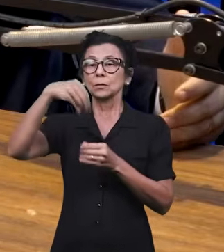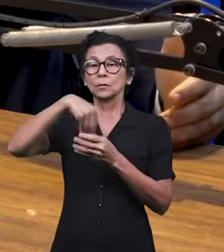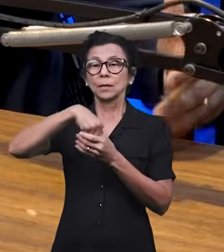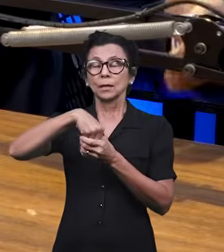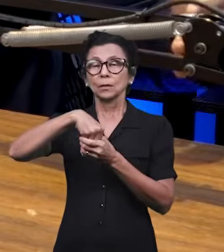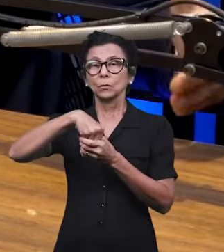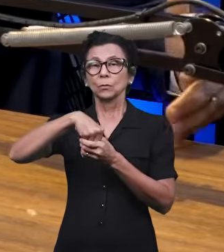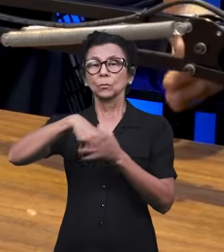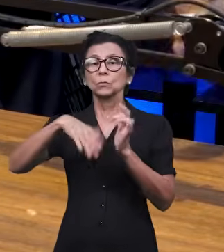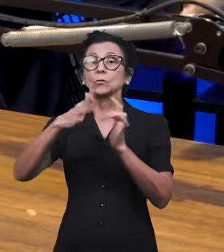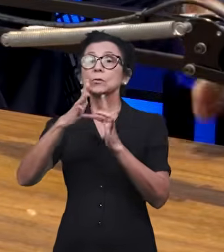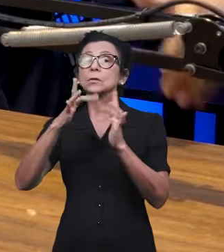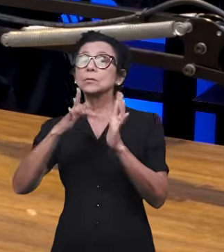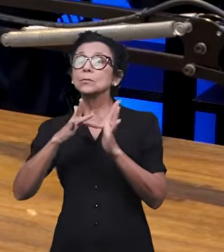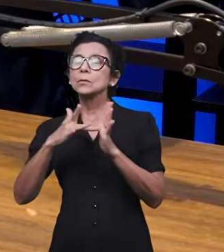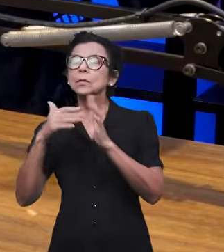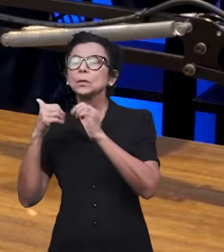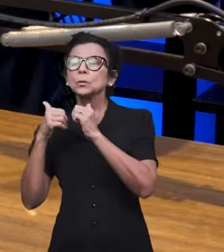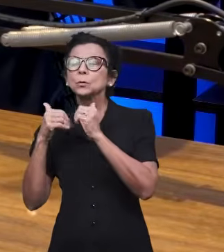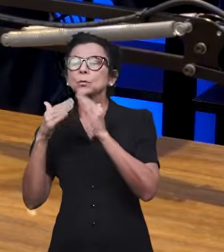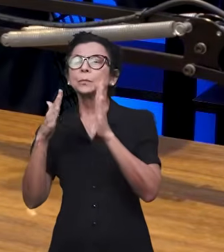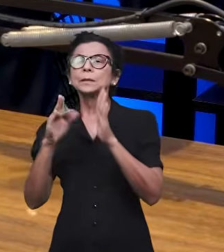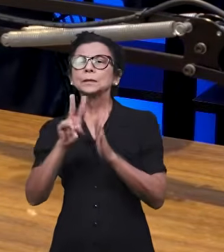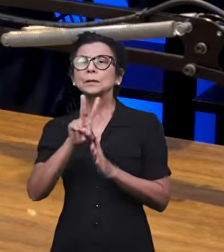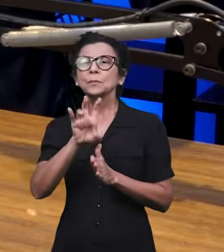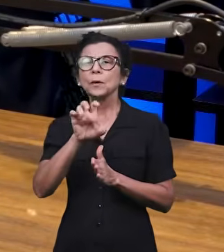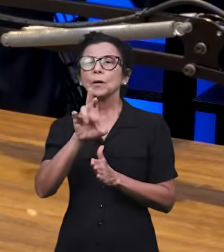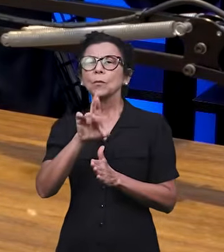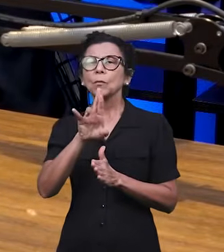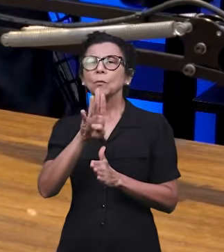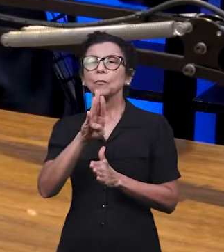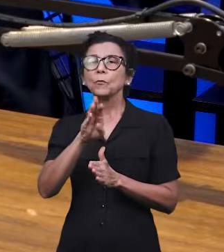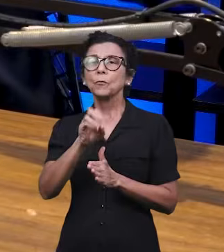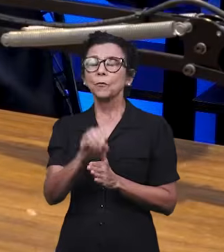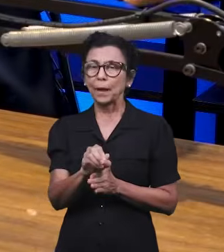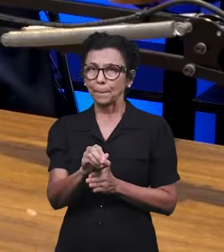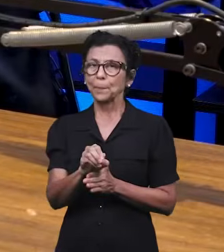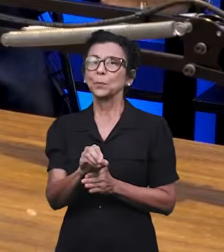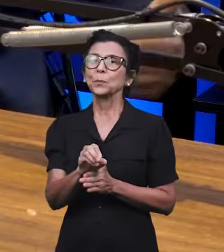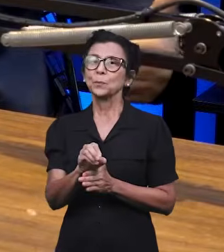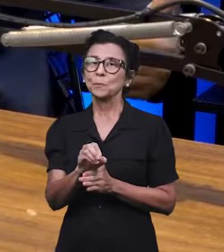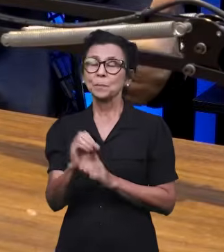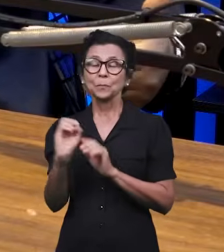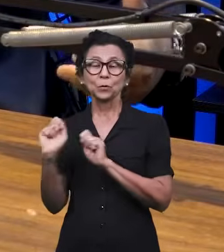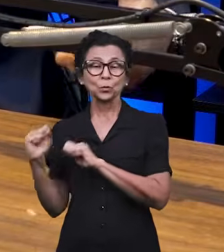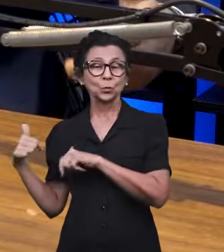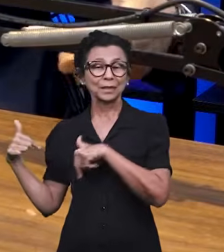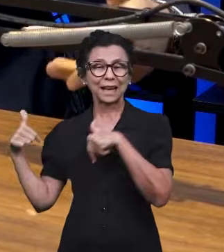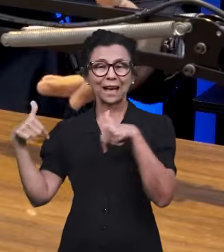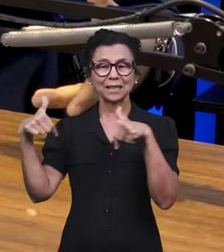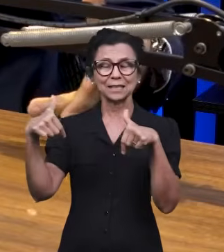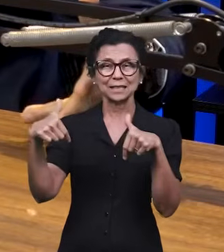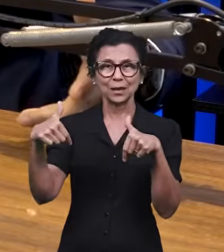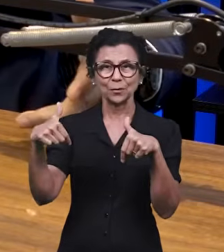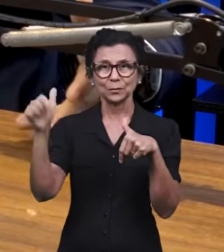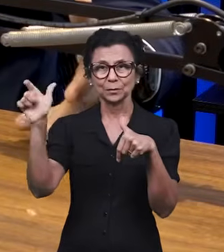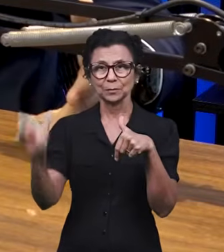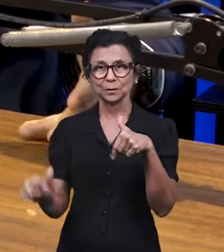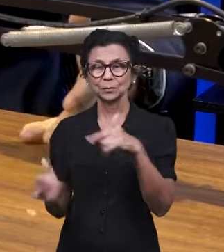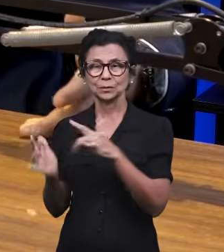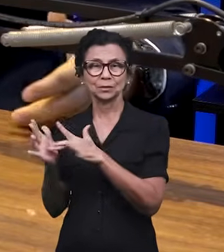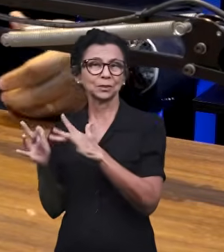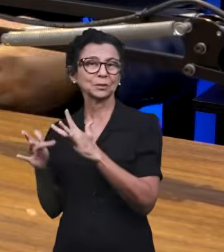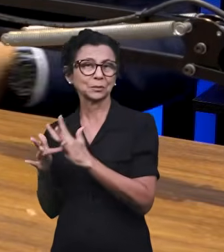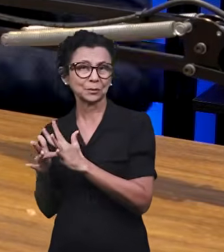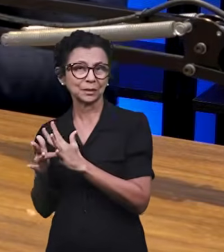execução. No princípio era o Verbo, ou seja, toda a execução do projeto de Deus em Jesus,